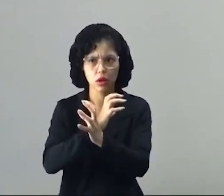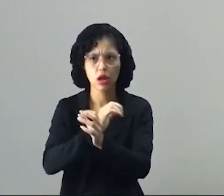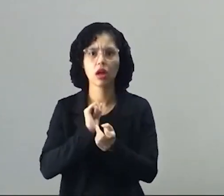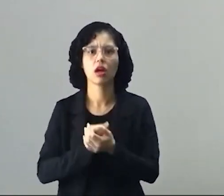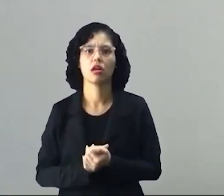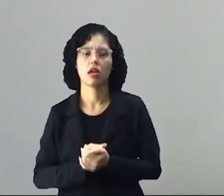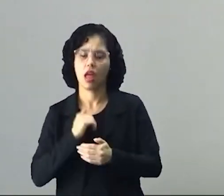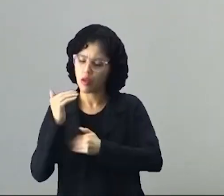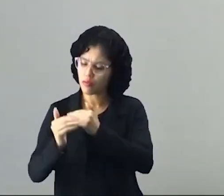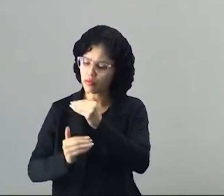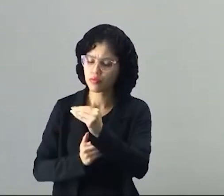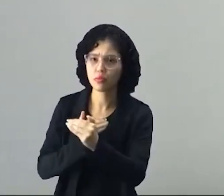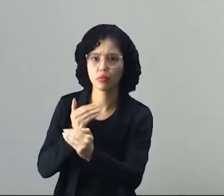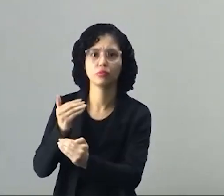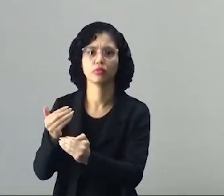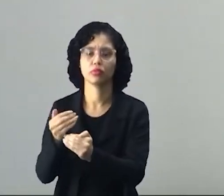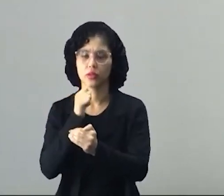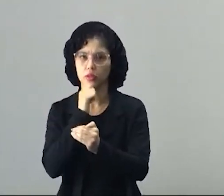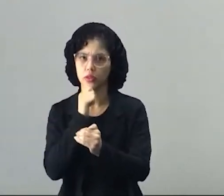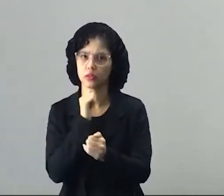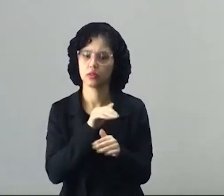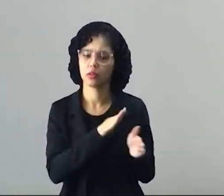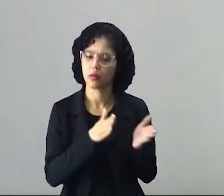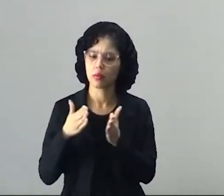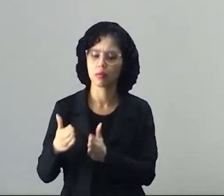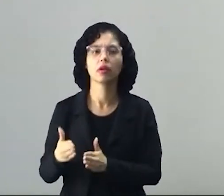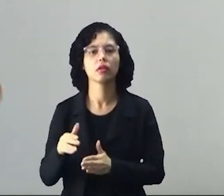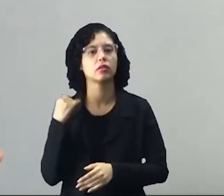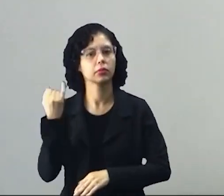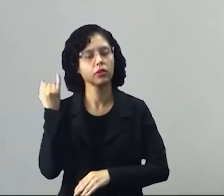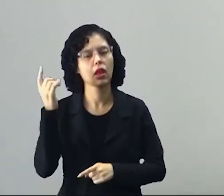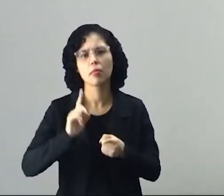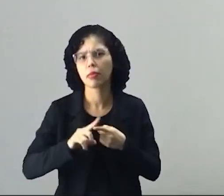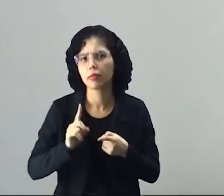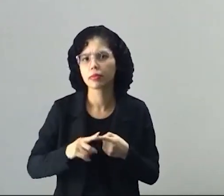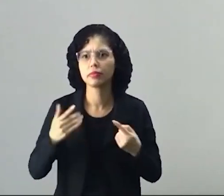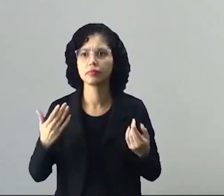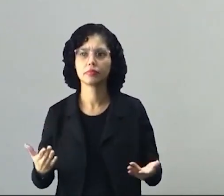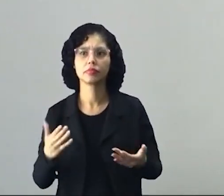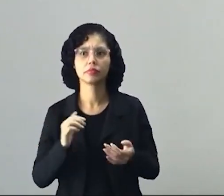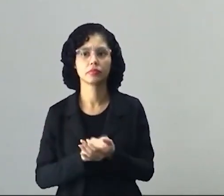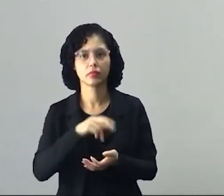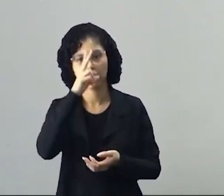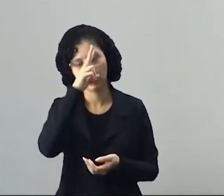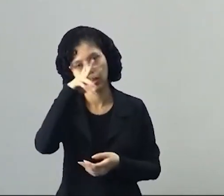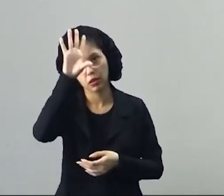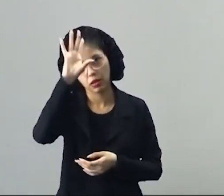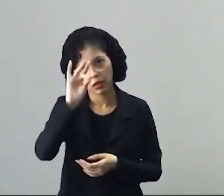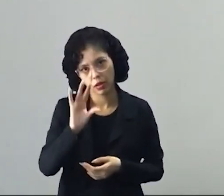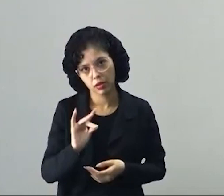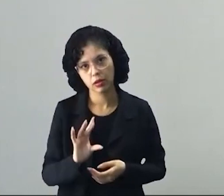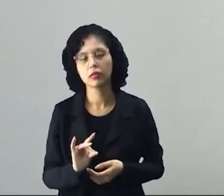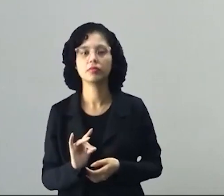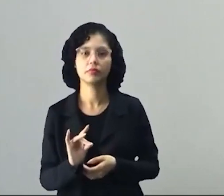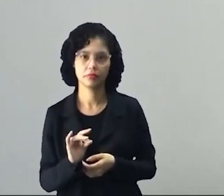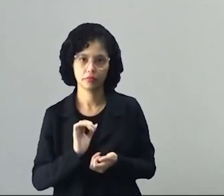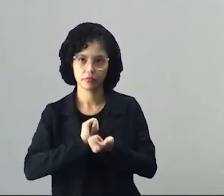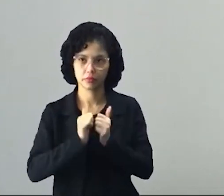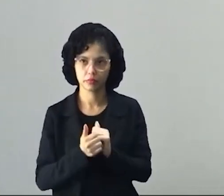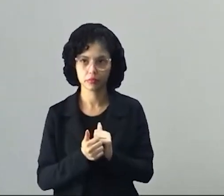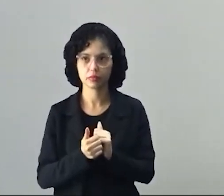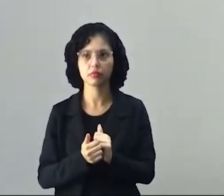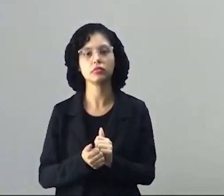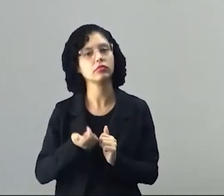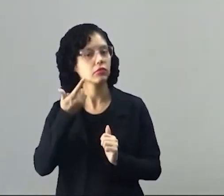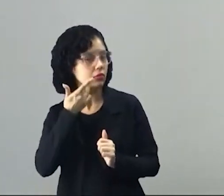bom? Isso vai ser um passo evolutivo muito importante. Por que é muito importante? Lembrando que cada adaptação, quando